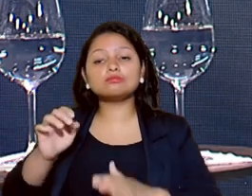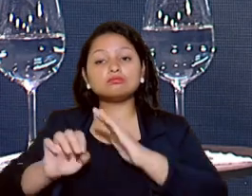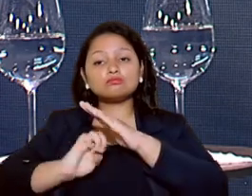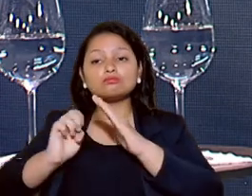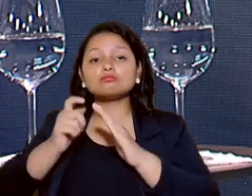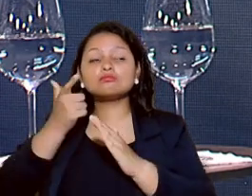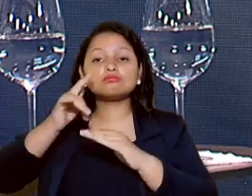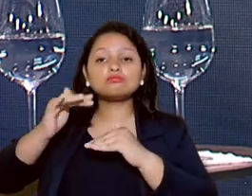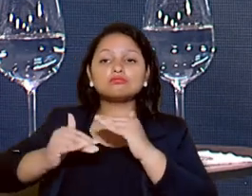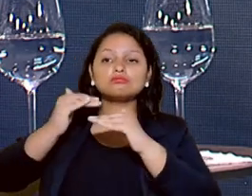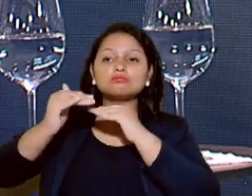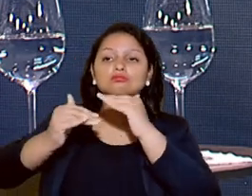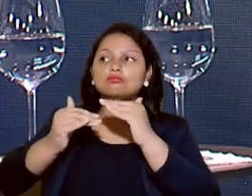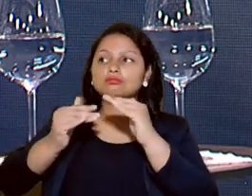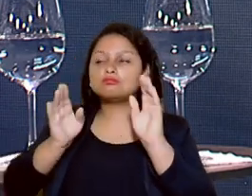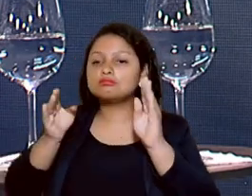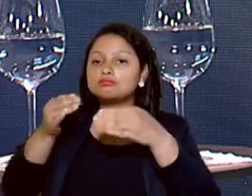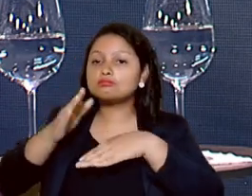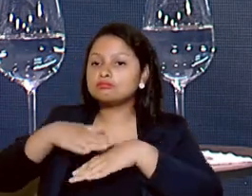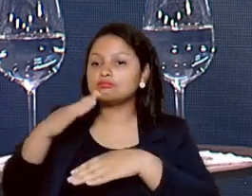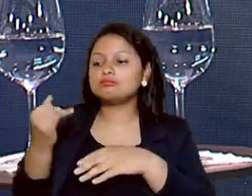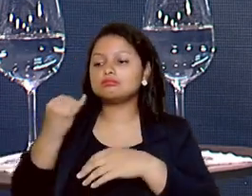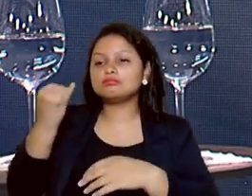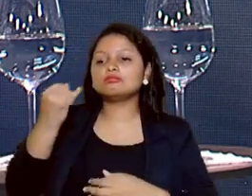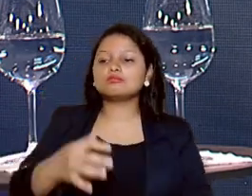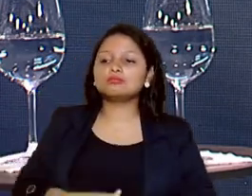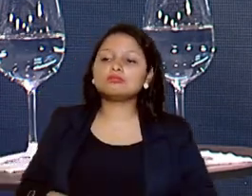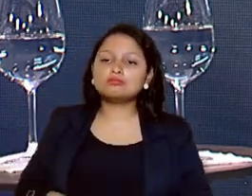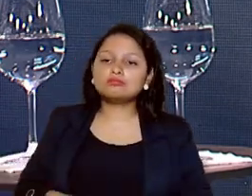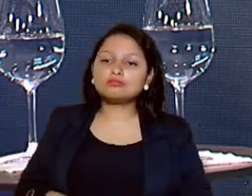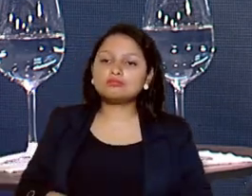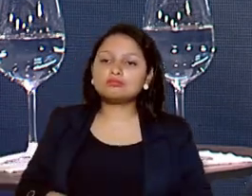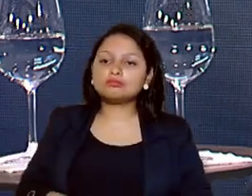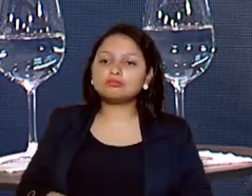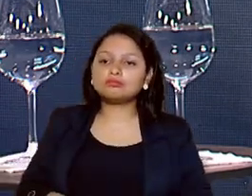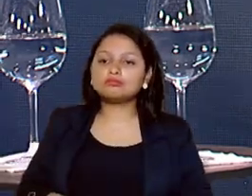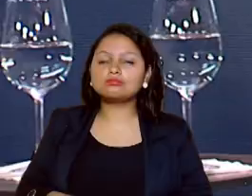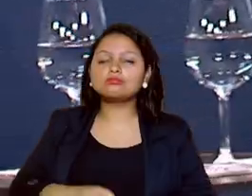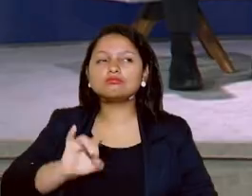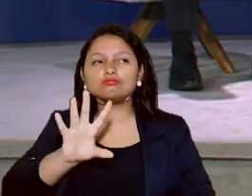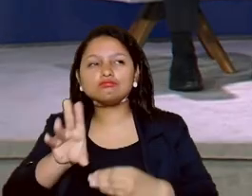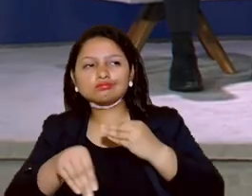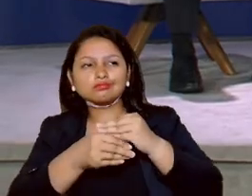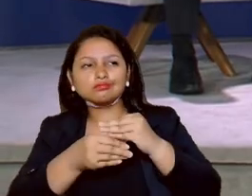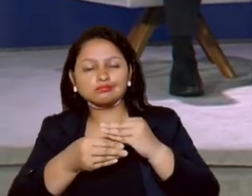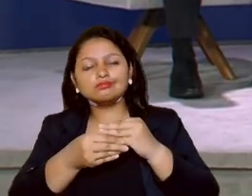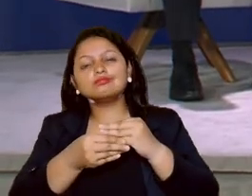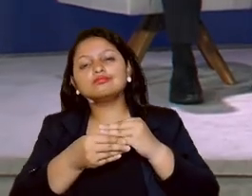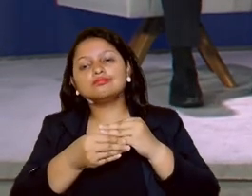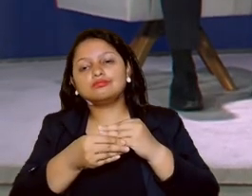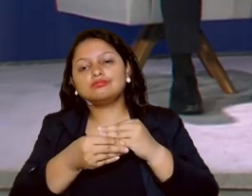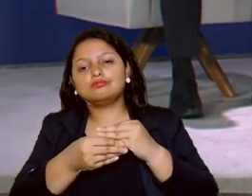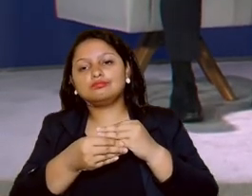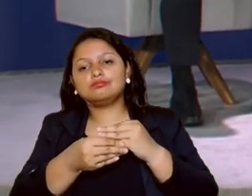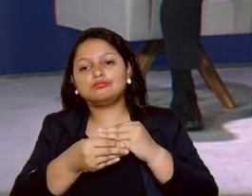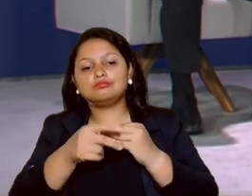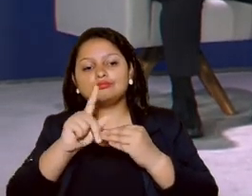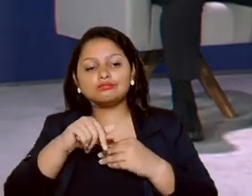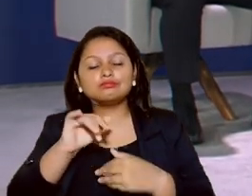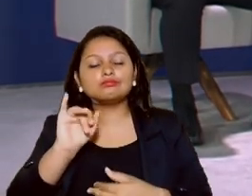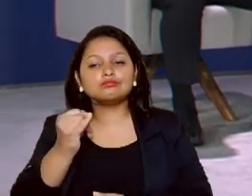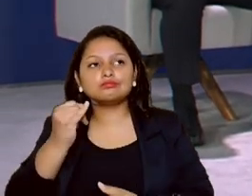a ocorde dela pegando só esse gancho aqui só complementando acho que é quando Alencar super importante porque